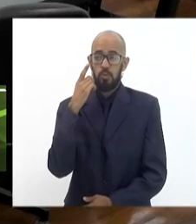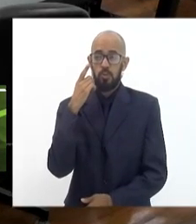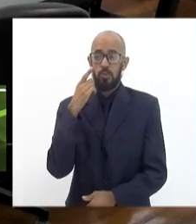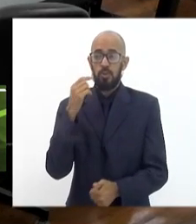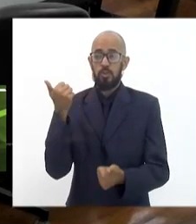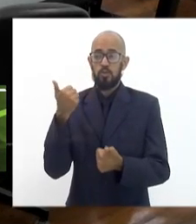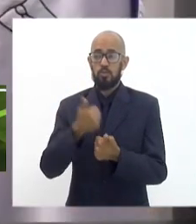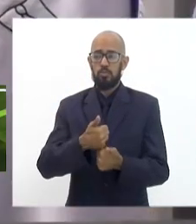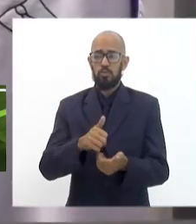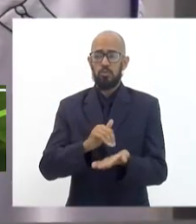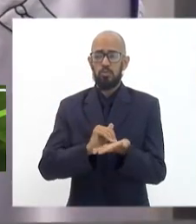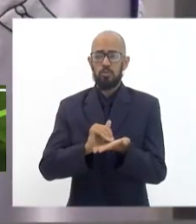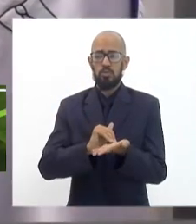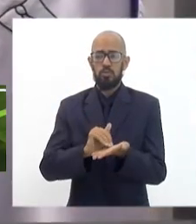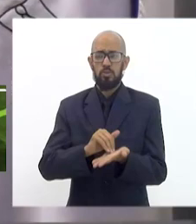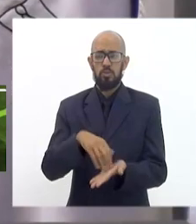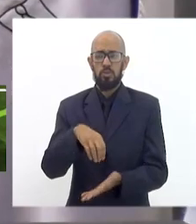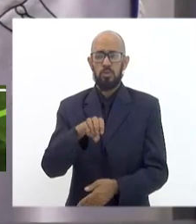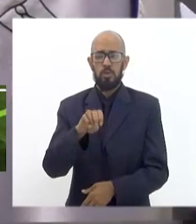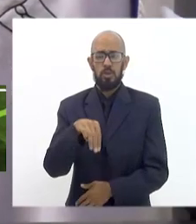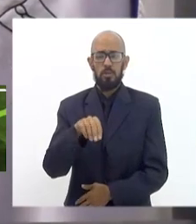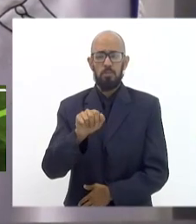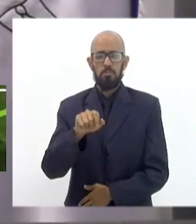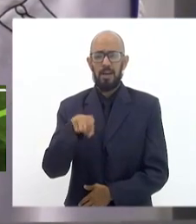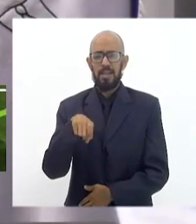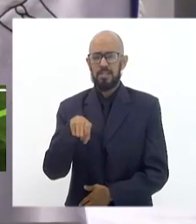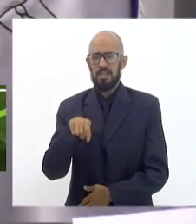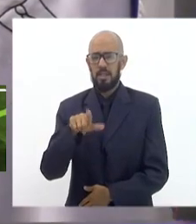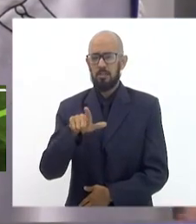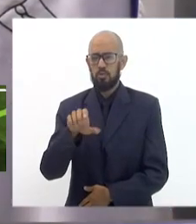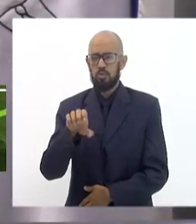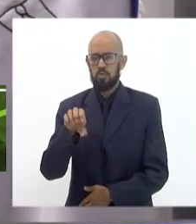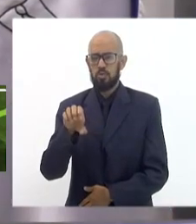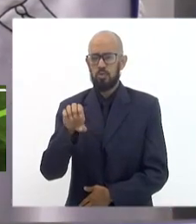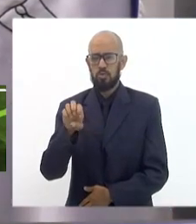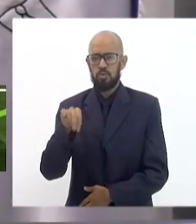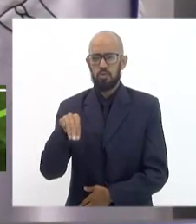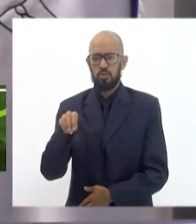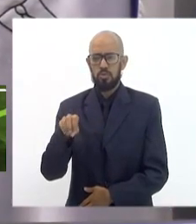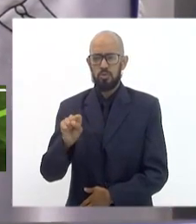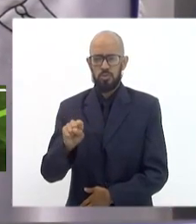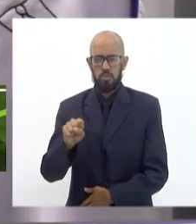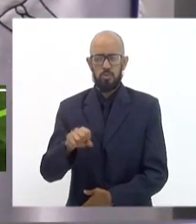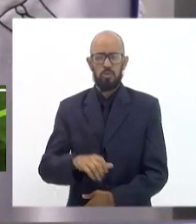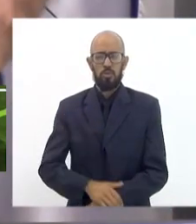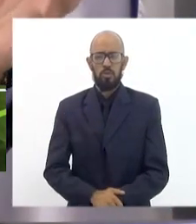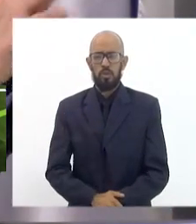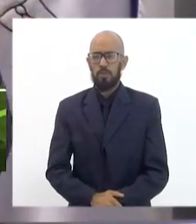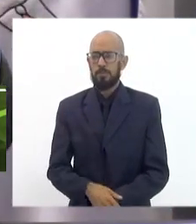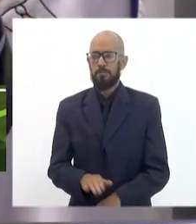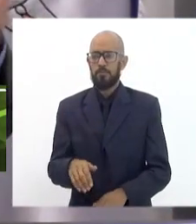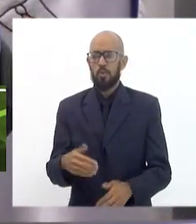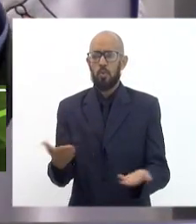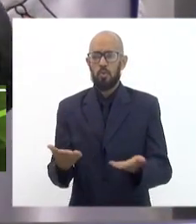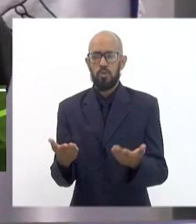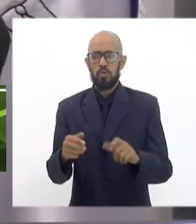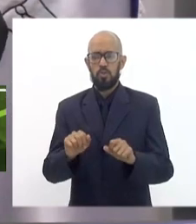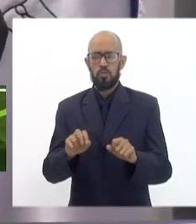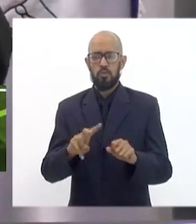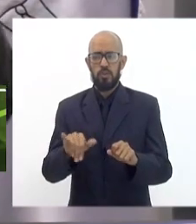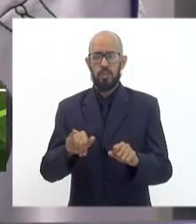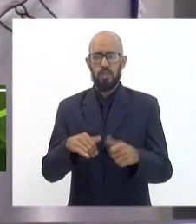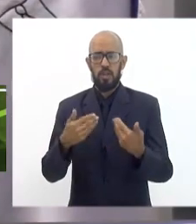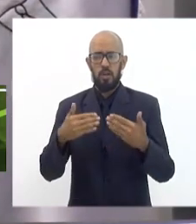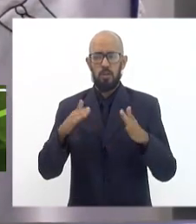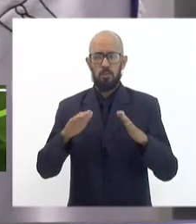secretário Max Lemos hoje nós vamos ter uma exposição ele já disse declinou que